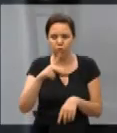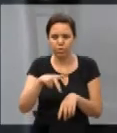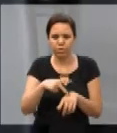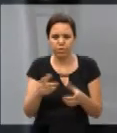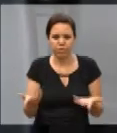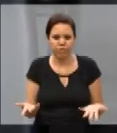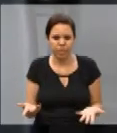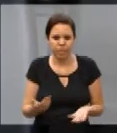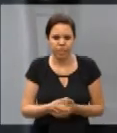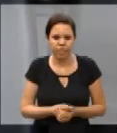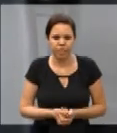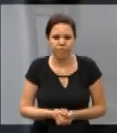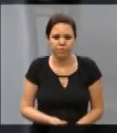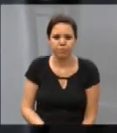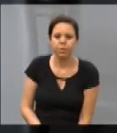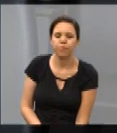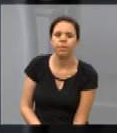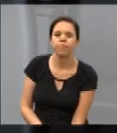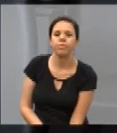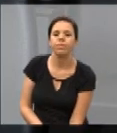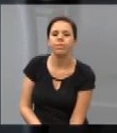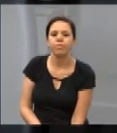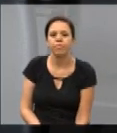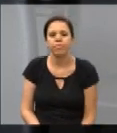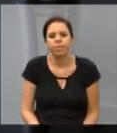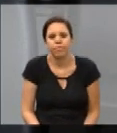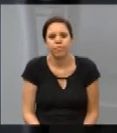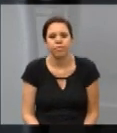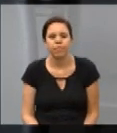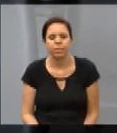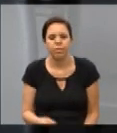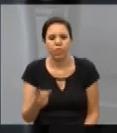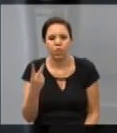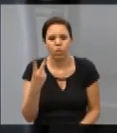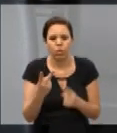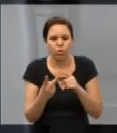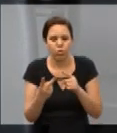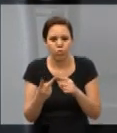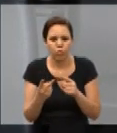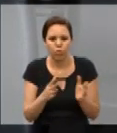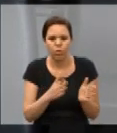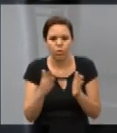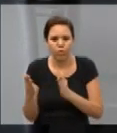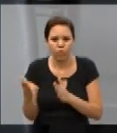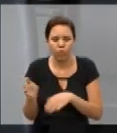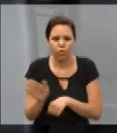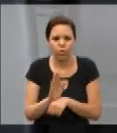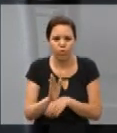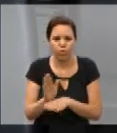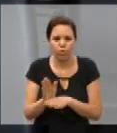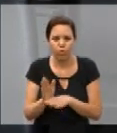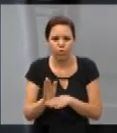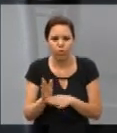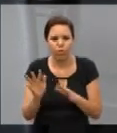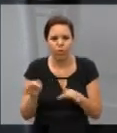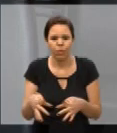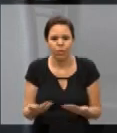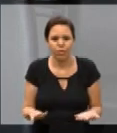país. Fazer, se quiser, 32 Pomona 2. Parte 2. Eu não sei como, mas enfim.